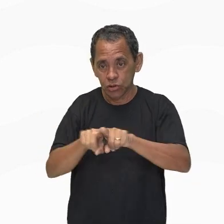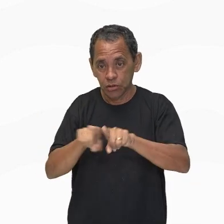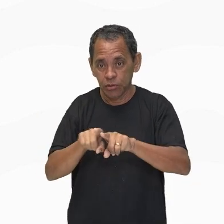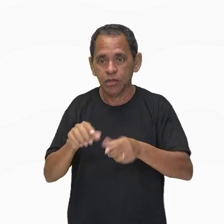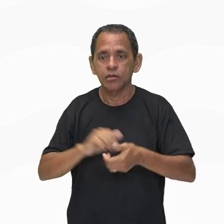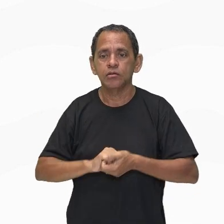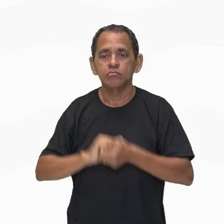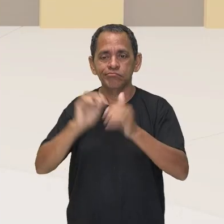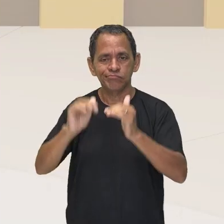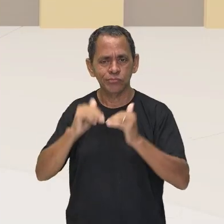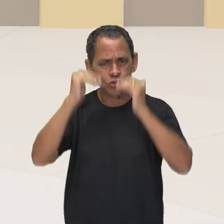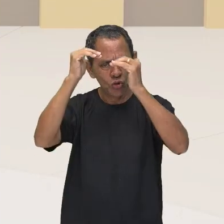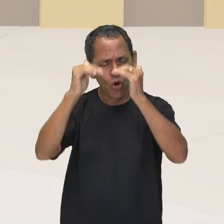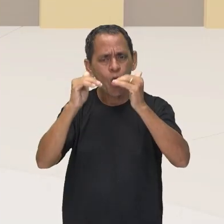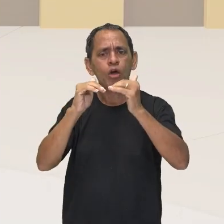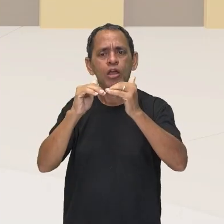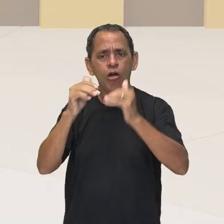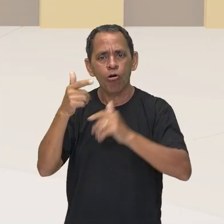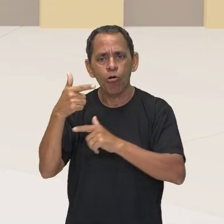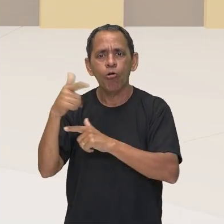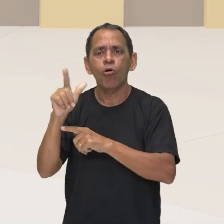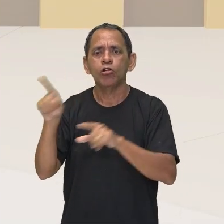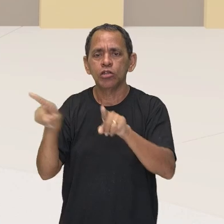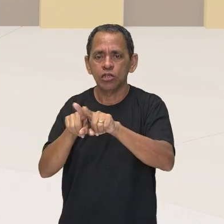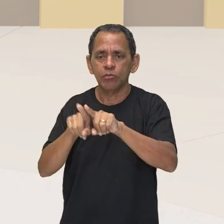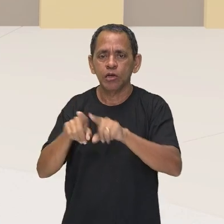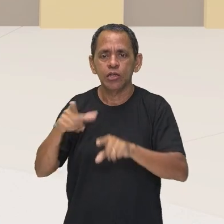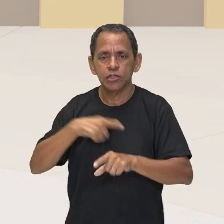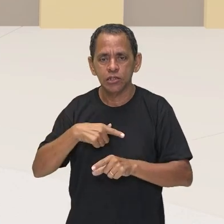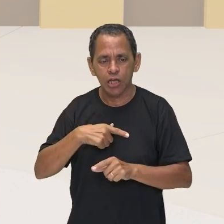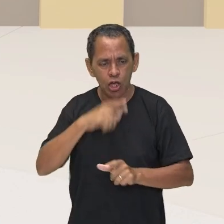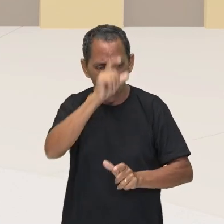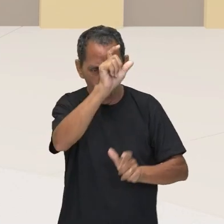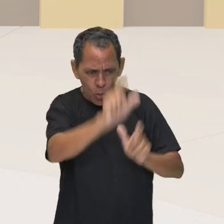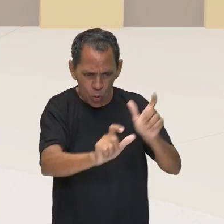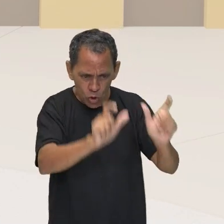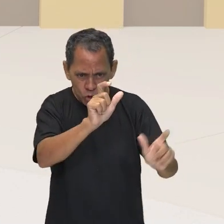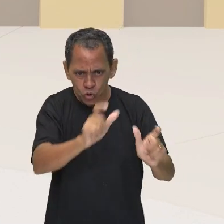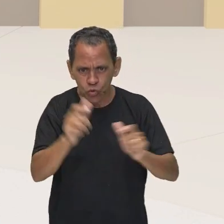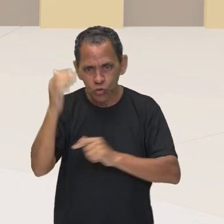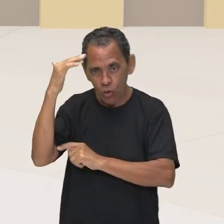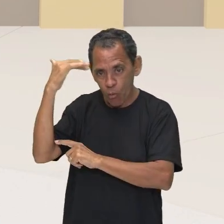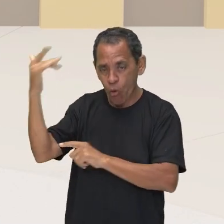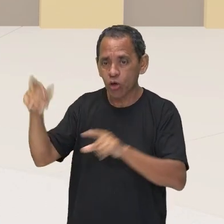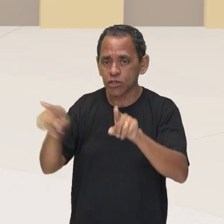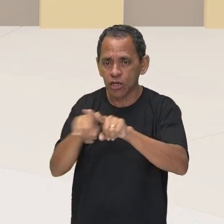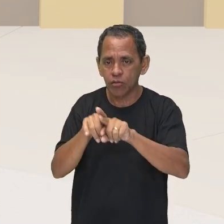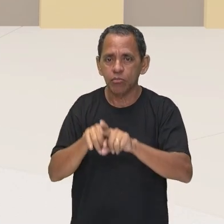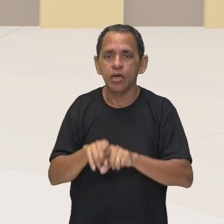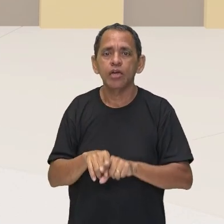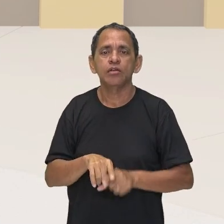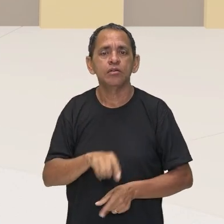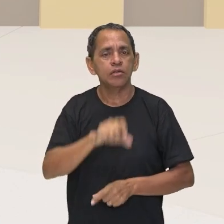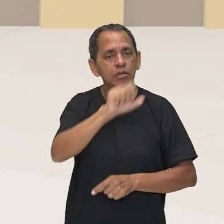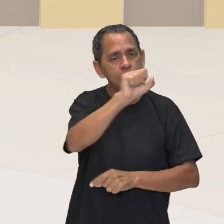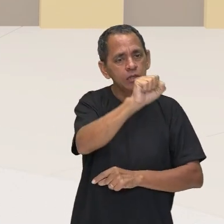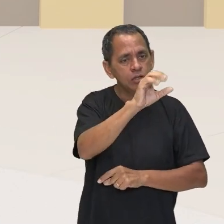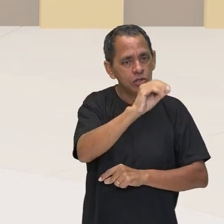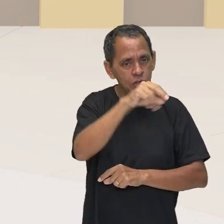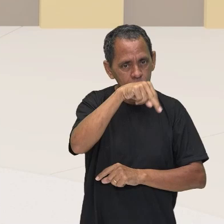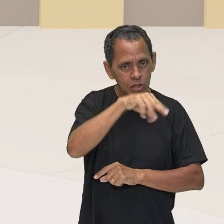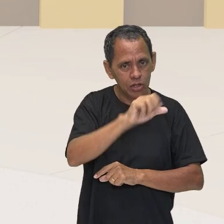superação. Tivemos duas personalidades, a Sônia e o Mandela, e nós podemos observar que cada